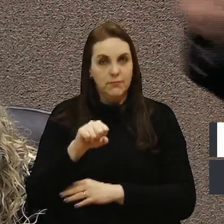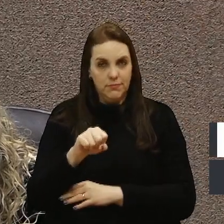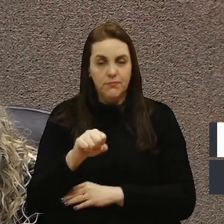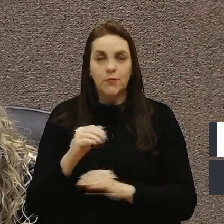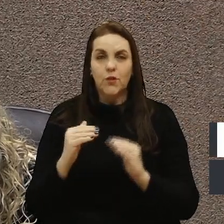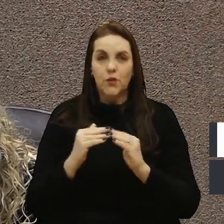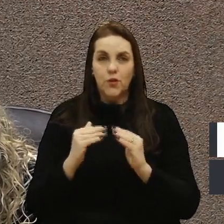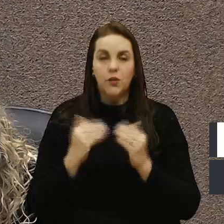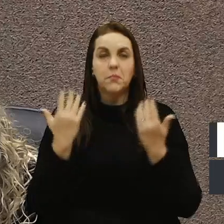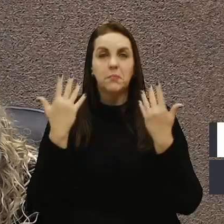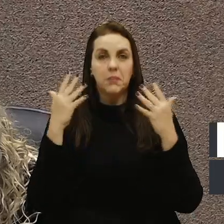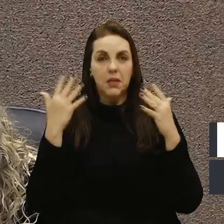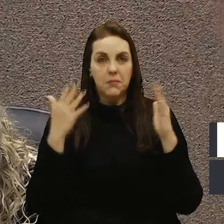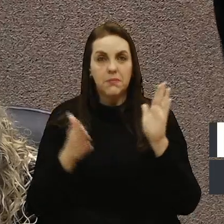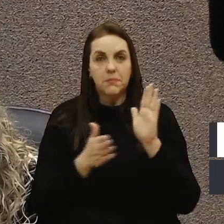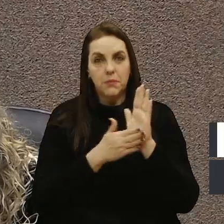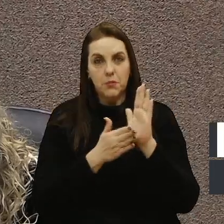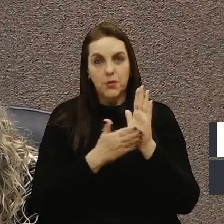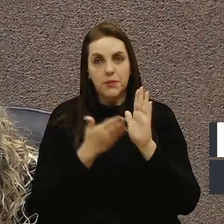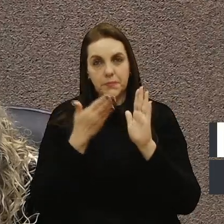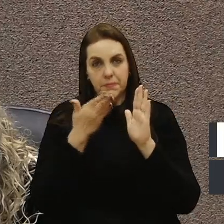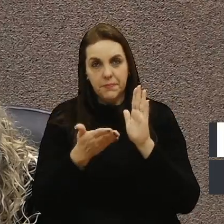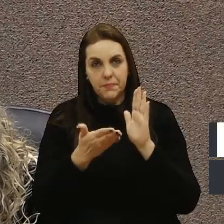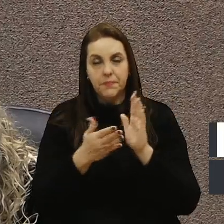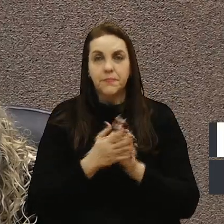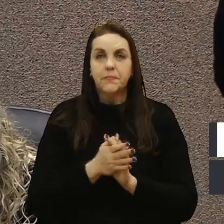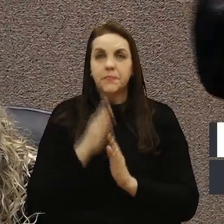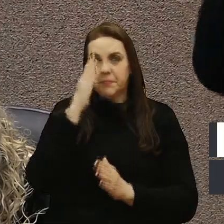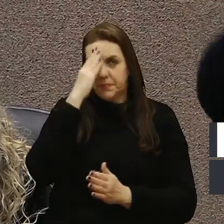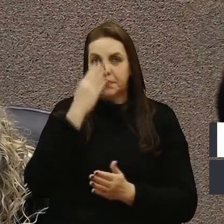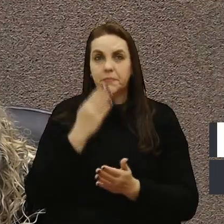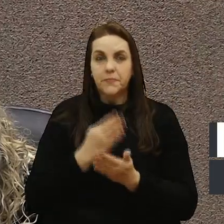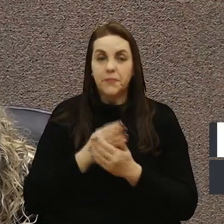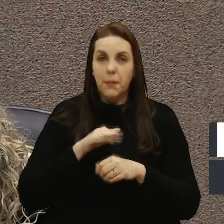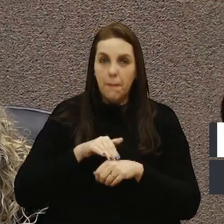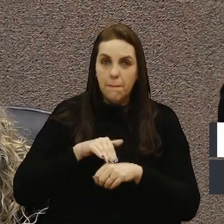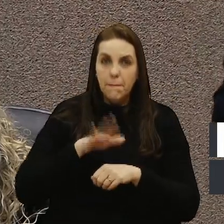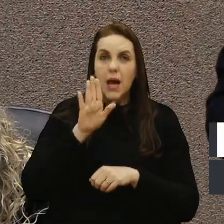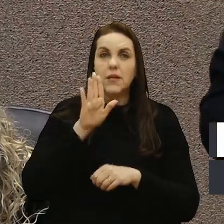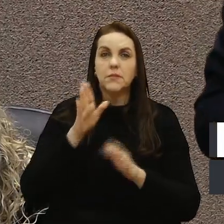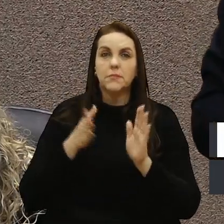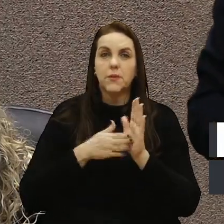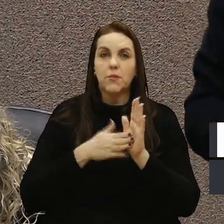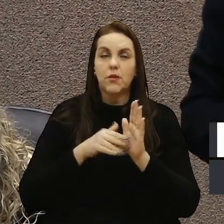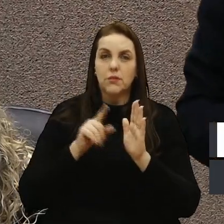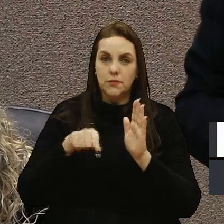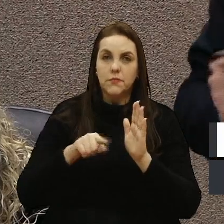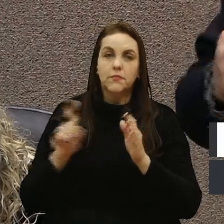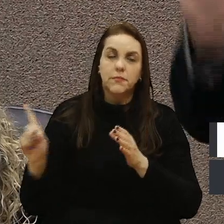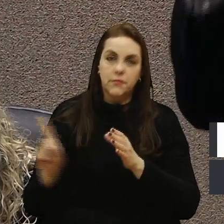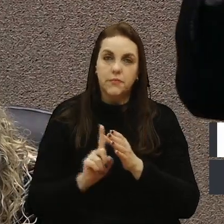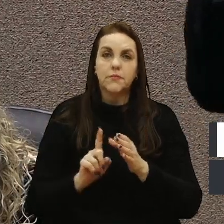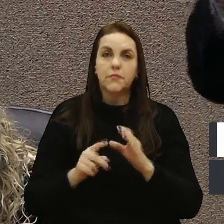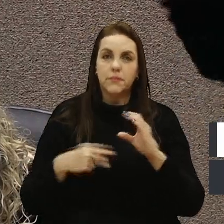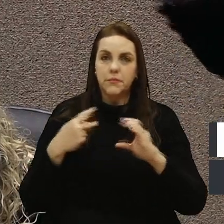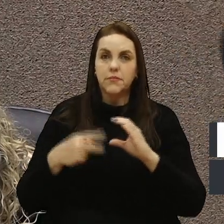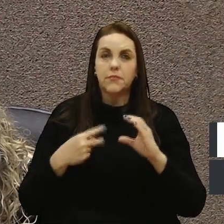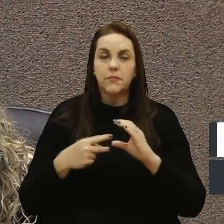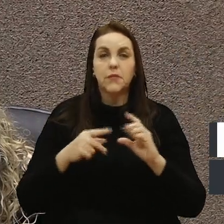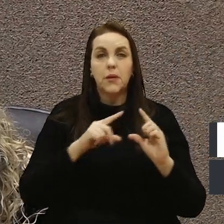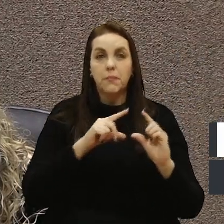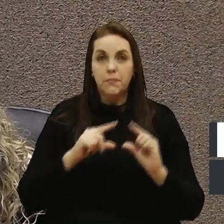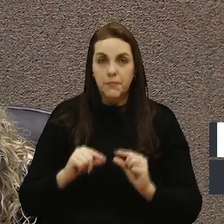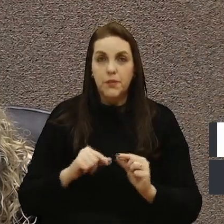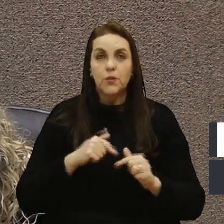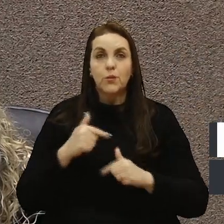lhe parabenizo pela proposição. E eu acho que, para que mais proposições como essa venham a essa casa, até para diminuir o